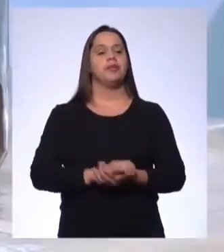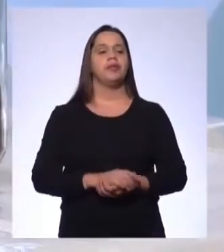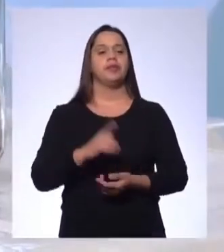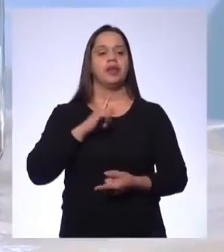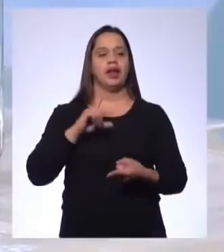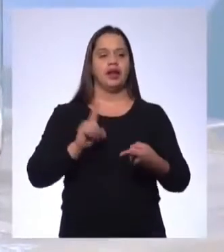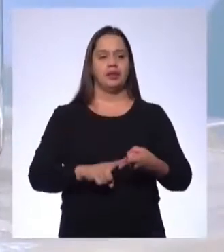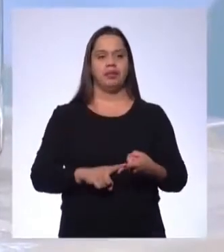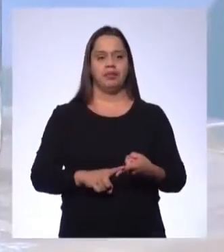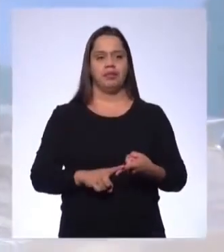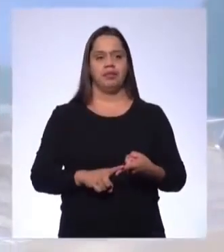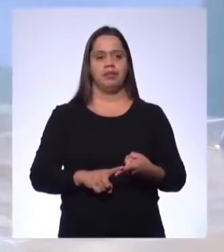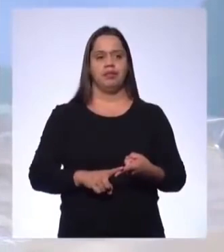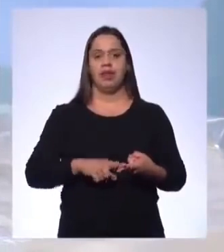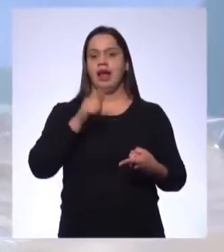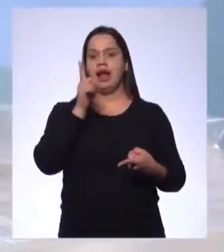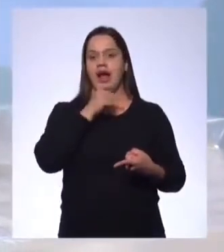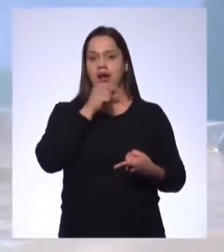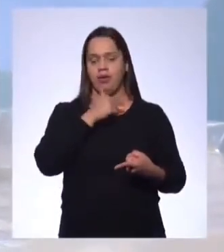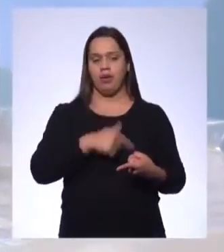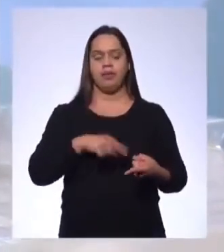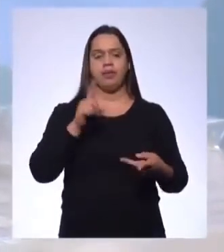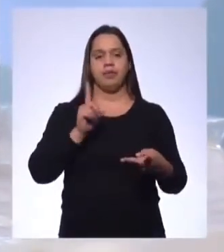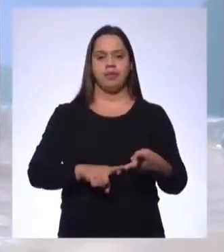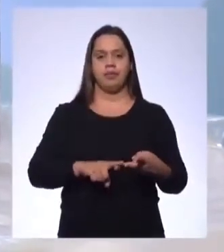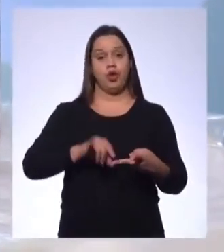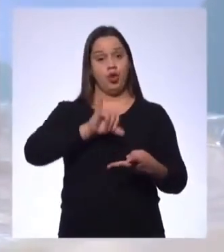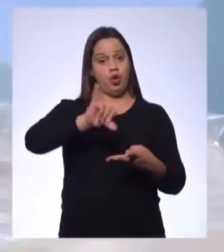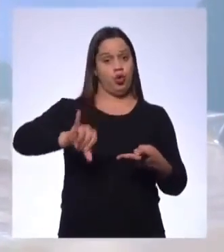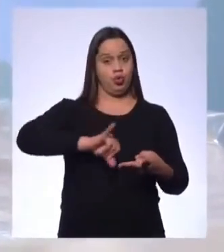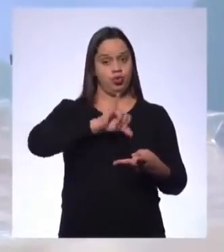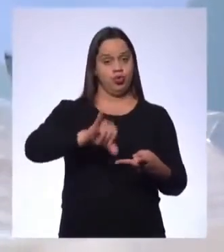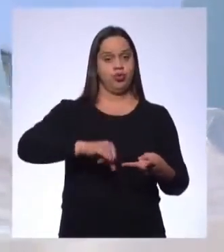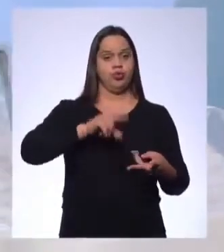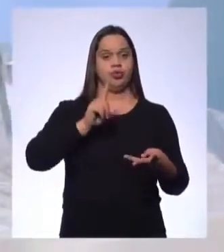water, Água, oil, óleo,